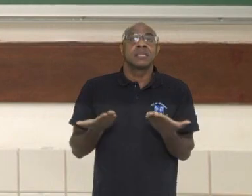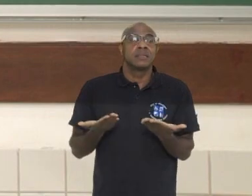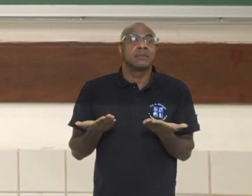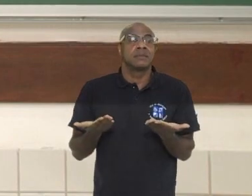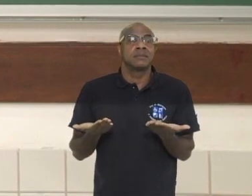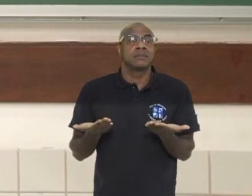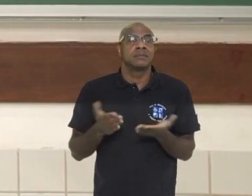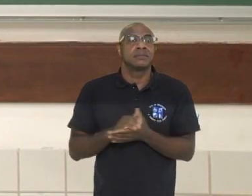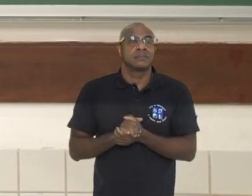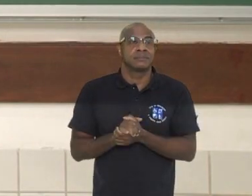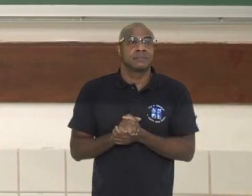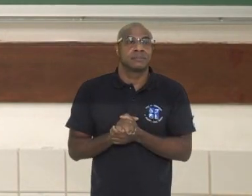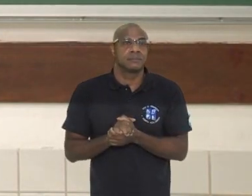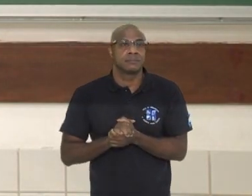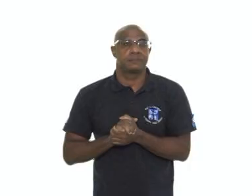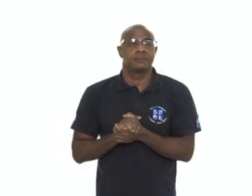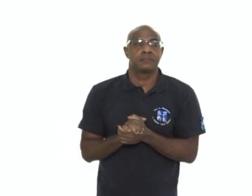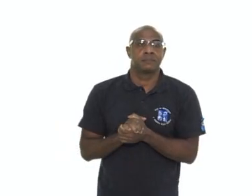temporariamente.